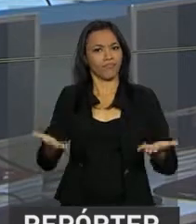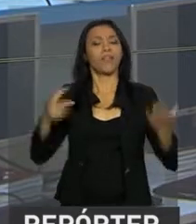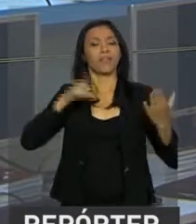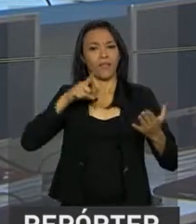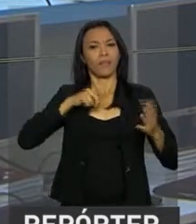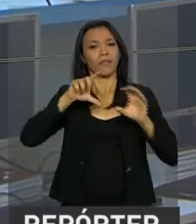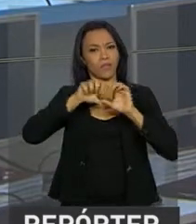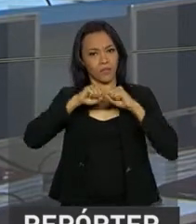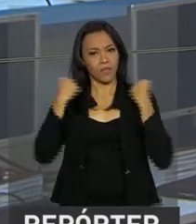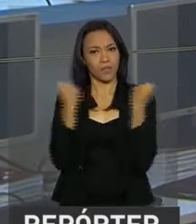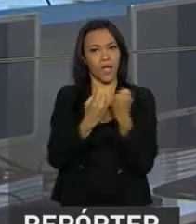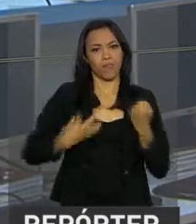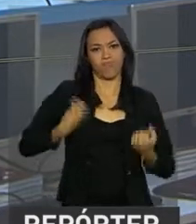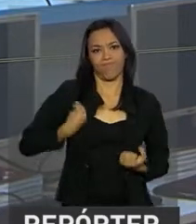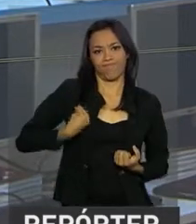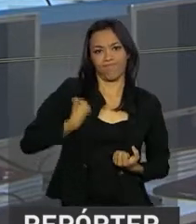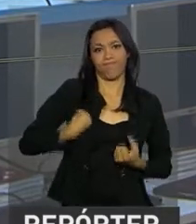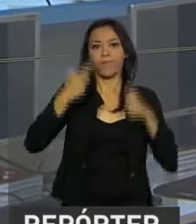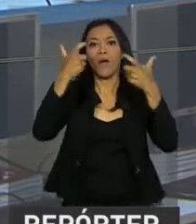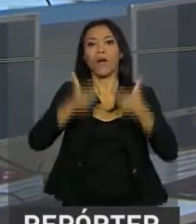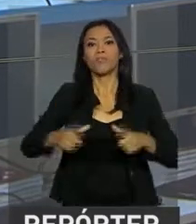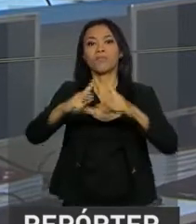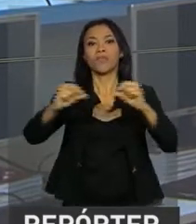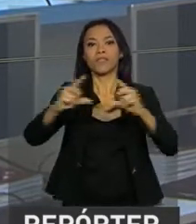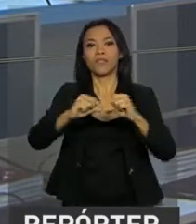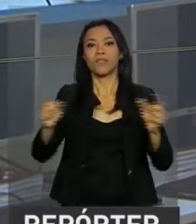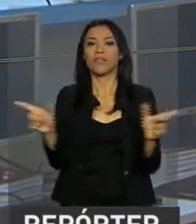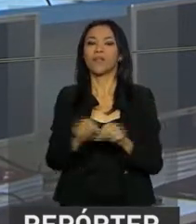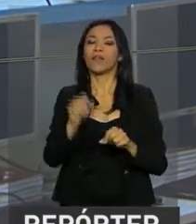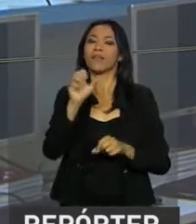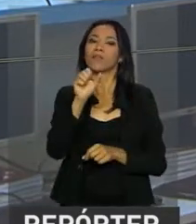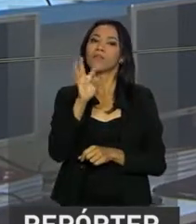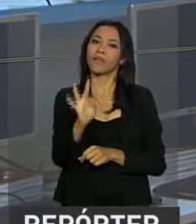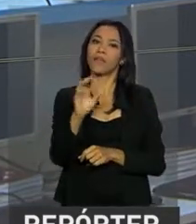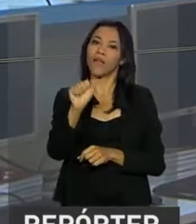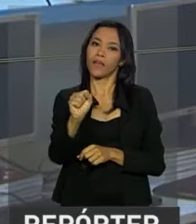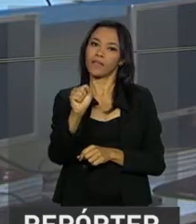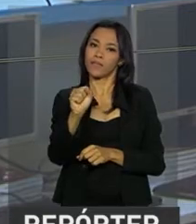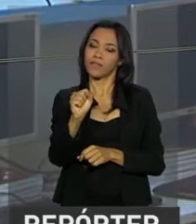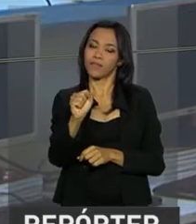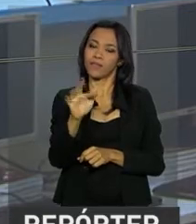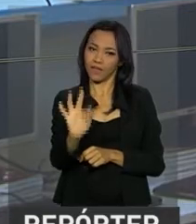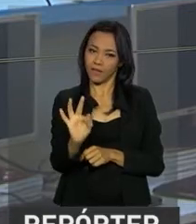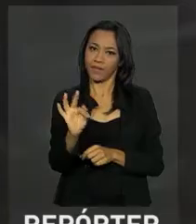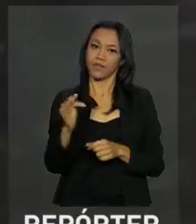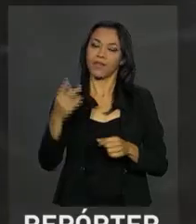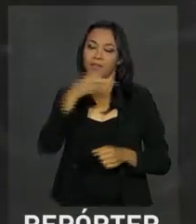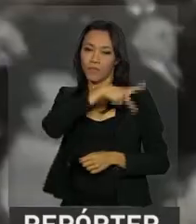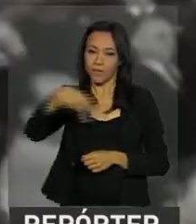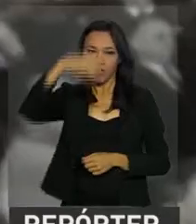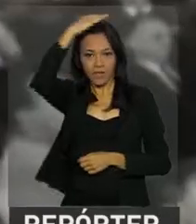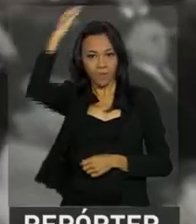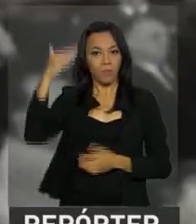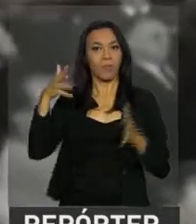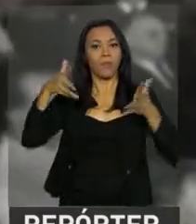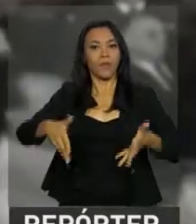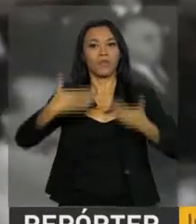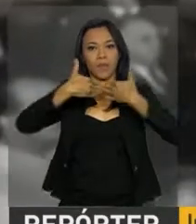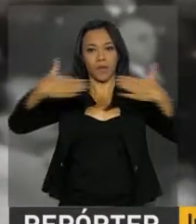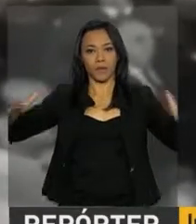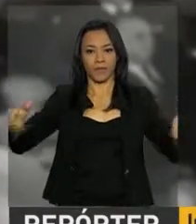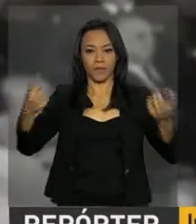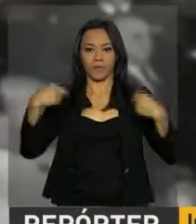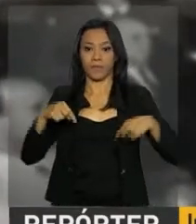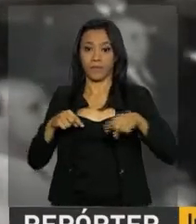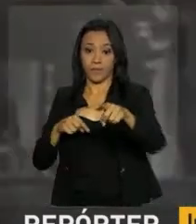sede do TST em Brasília. O presidente Michel Temer participou da abertura do evento. Ao completar